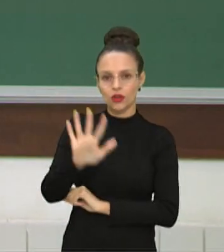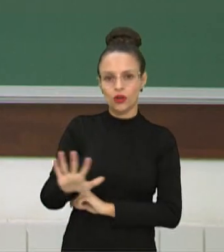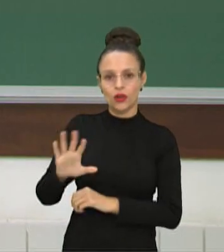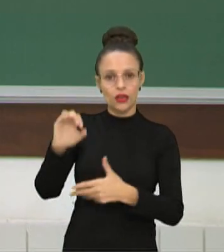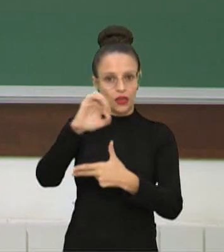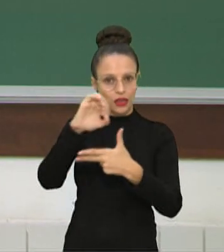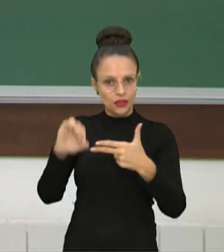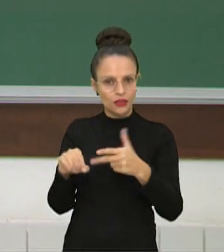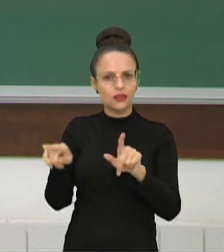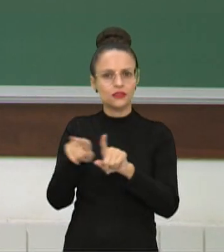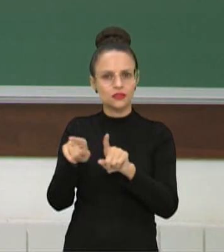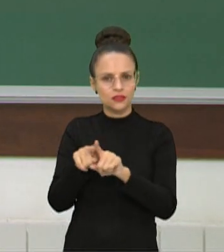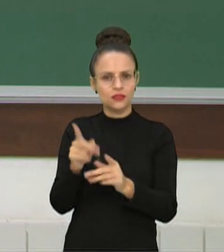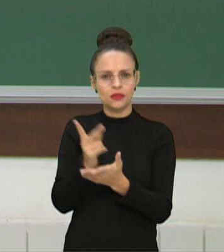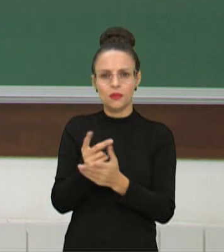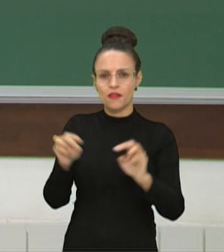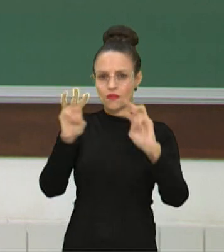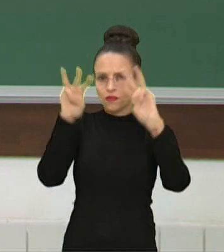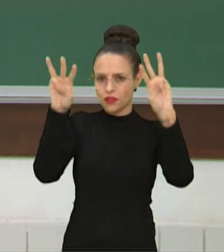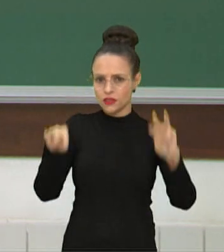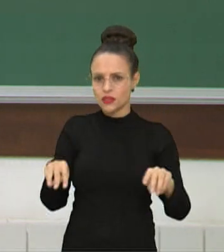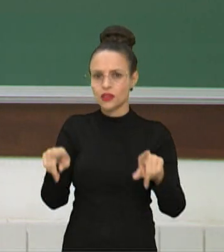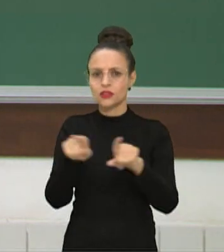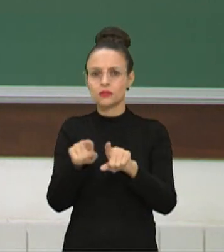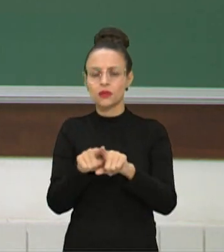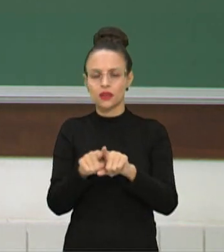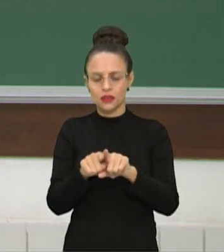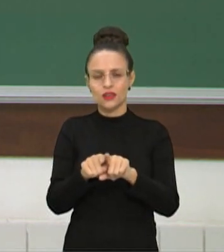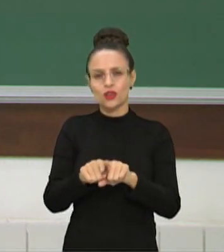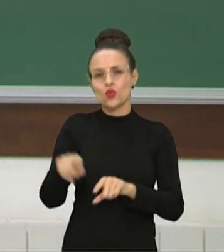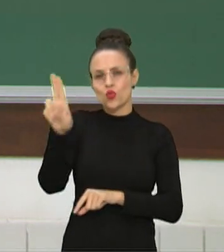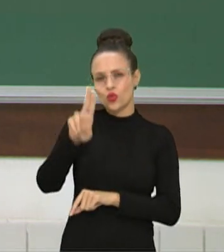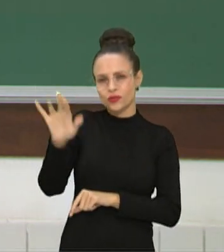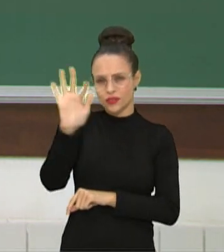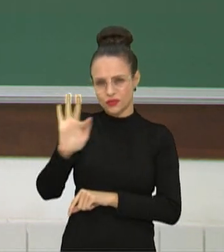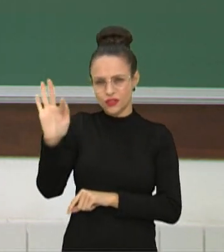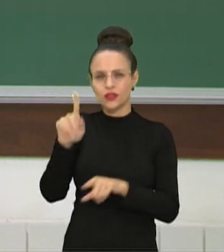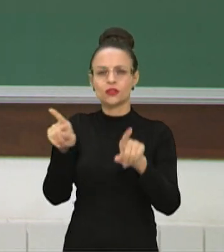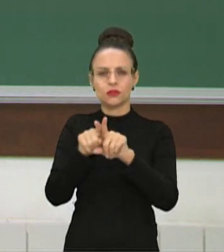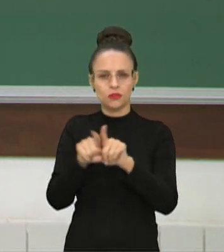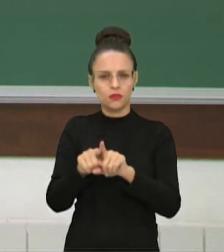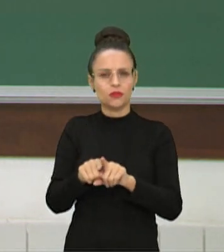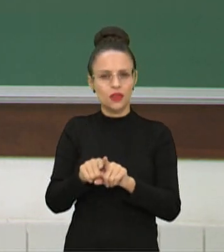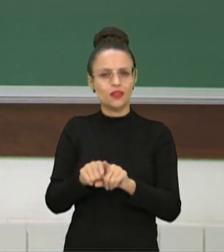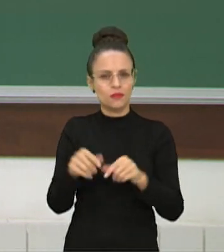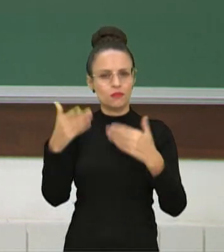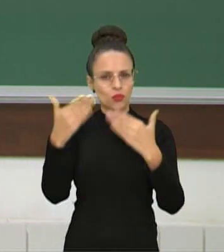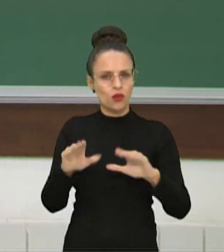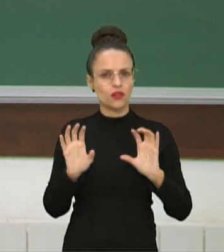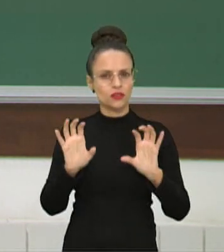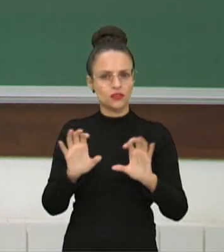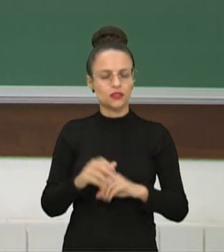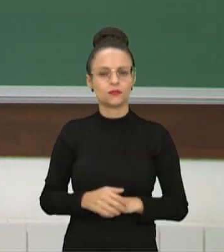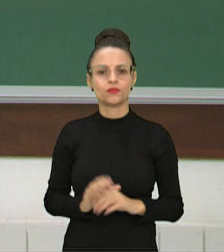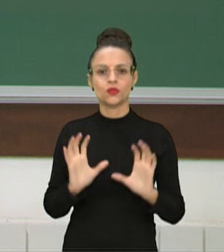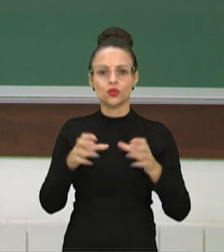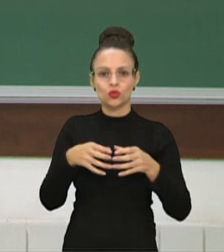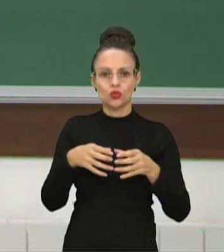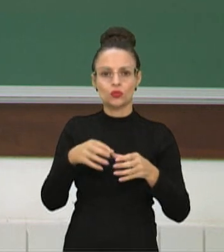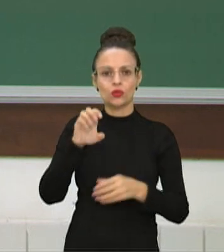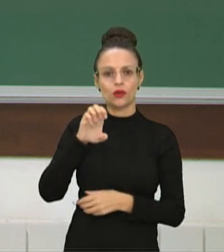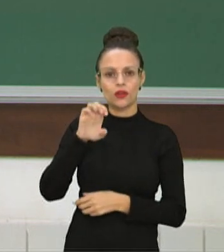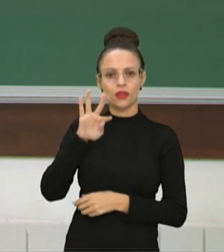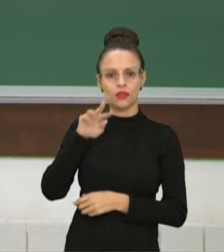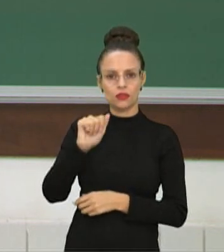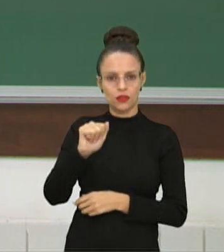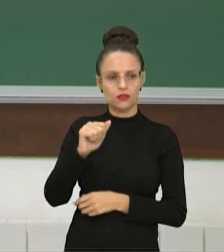Enem gosta muito disso. A federal ou as federais gostam muito disso. O grupo ETA, você sabe o que é